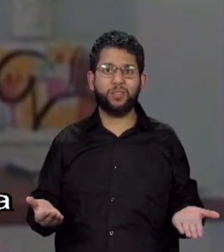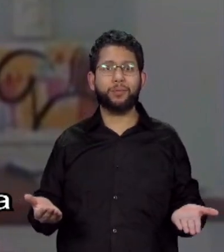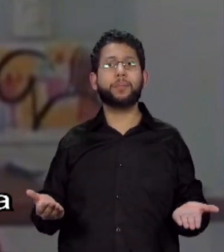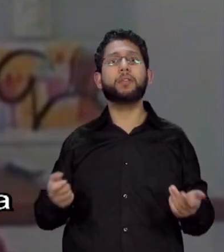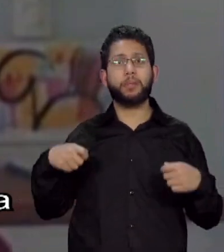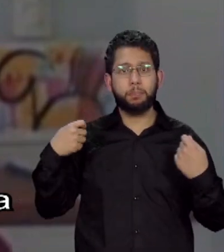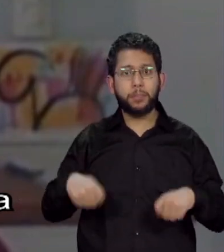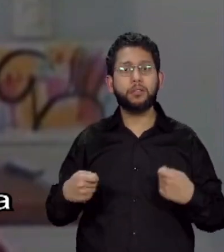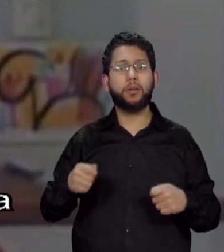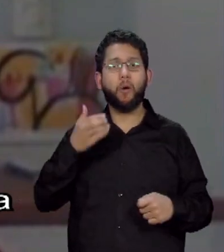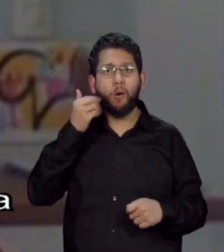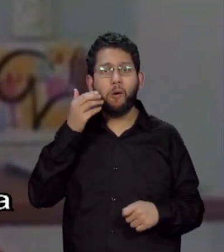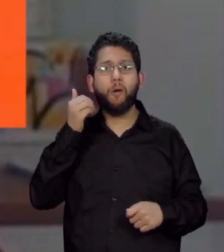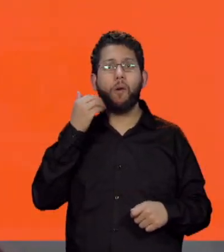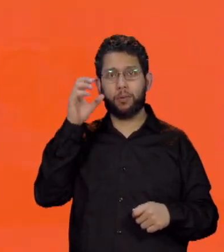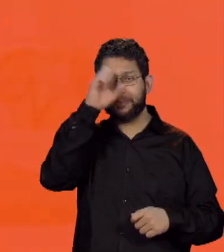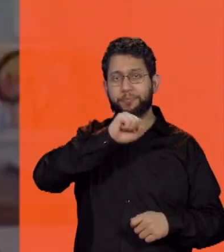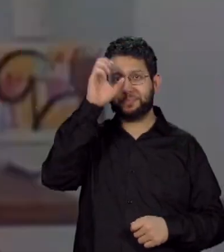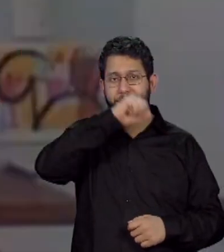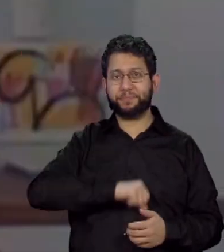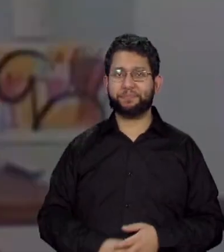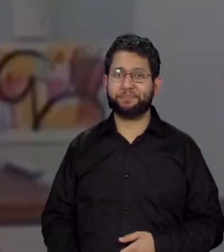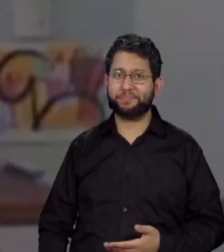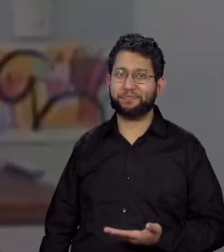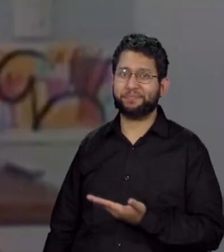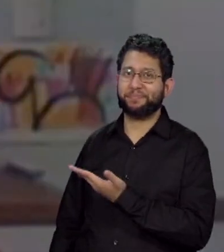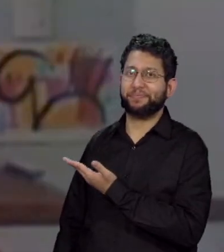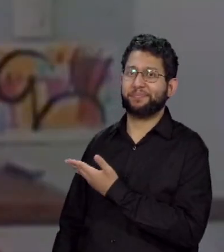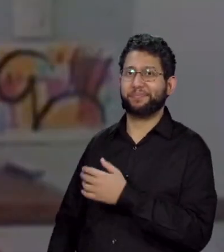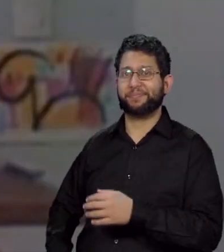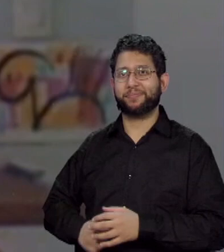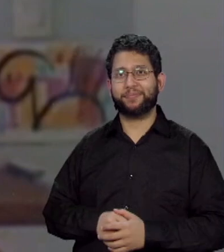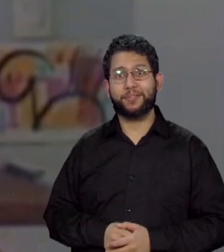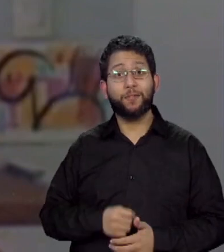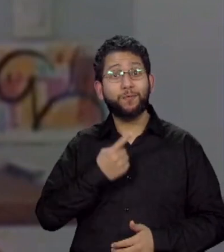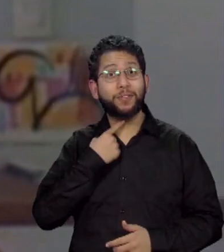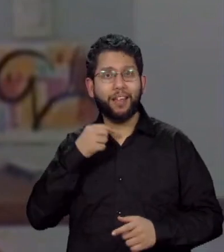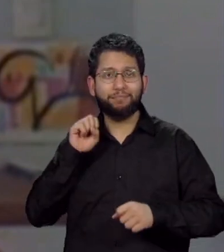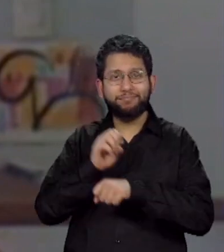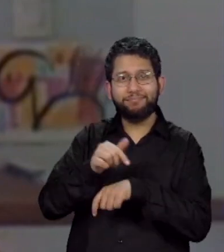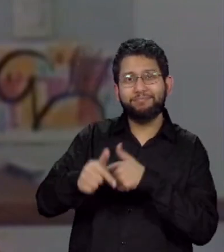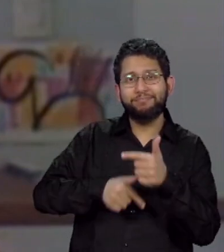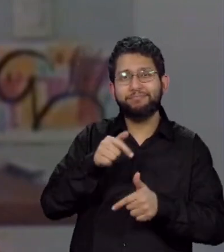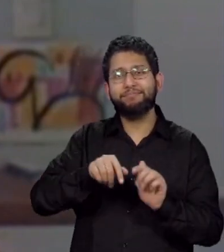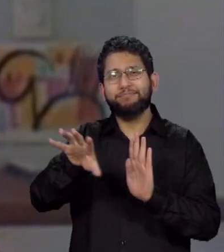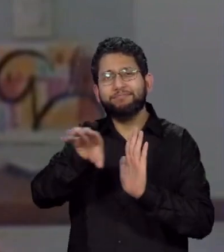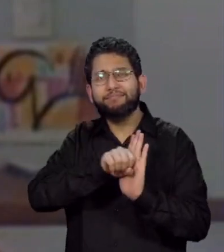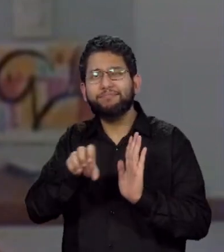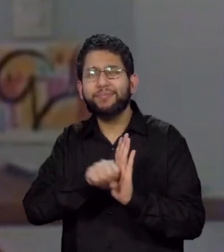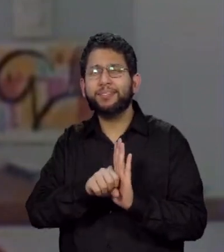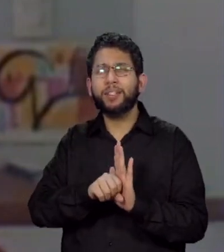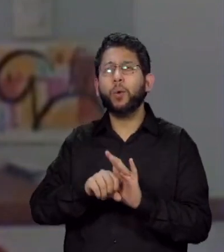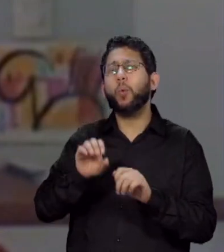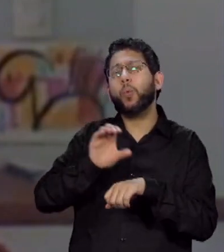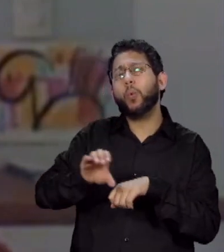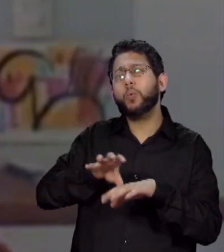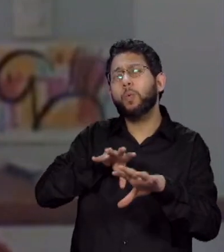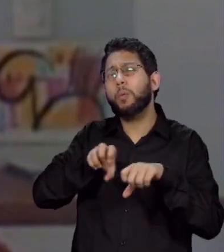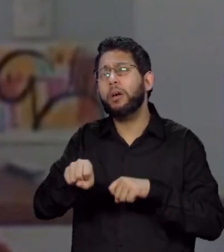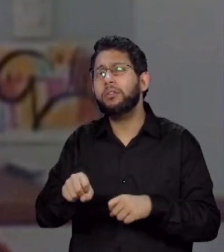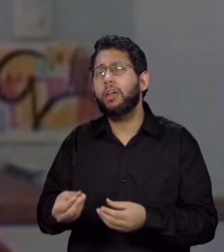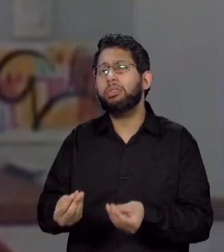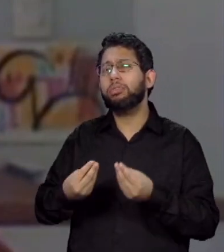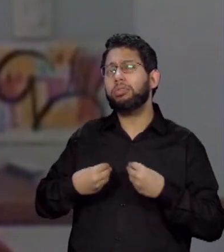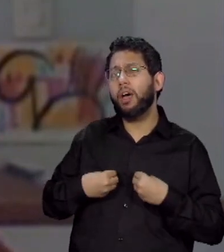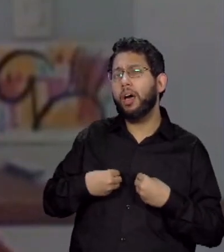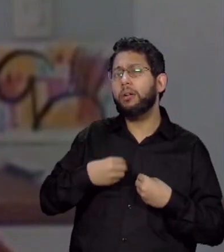sem conseguir dar conta do que está sendo passado. Pergunta feita por Eve_Iris. Para quem quer entrar no mundo do audiovisual, você acredita que os